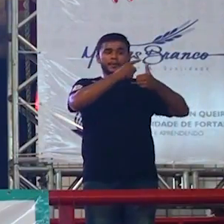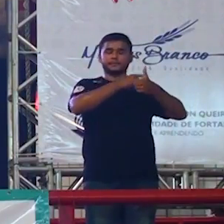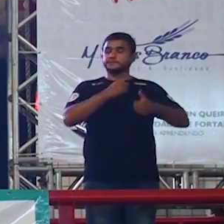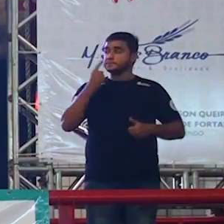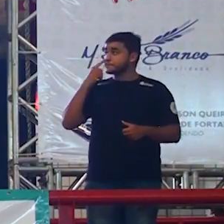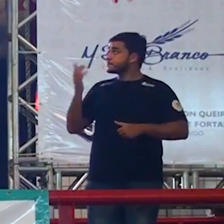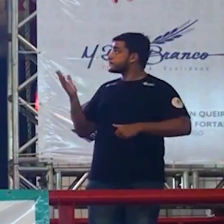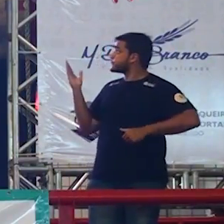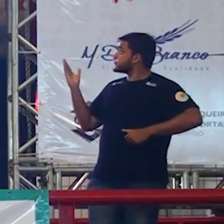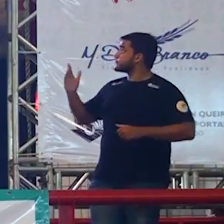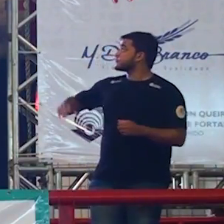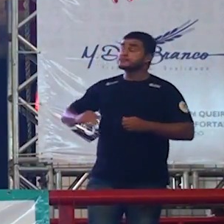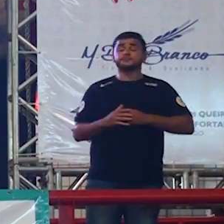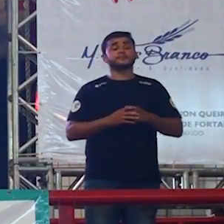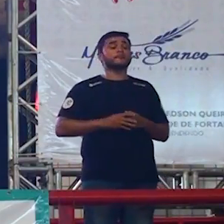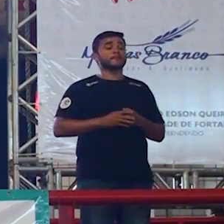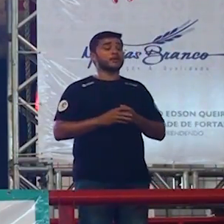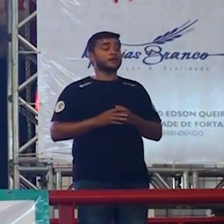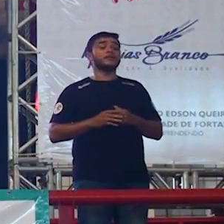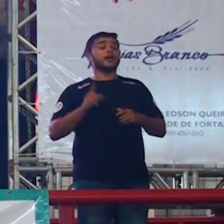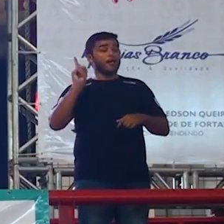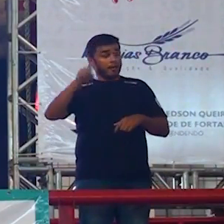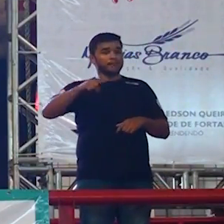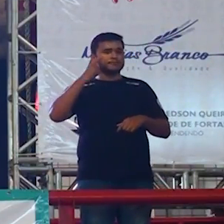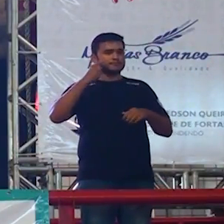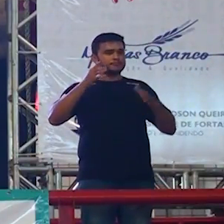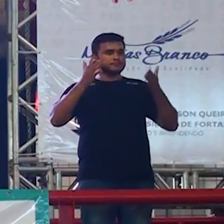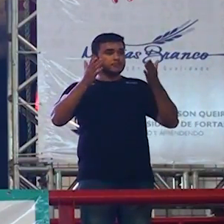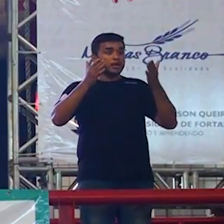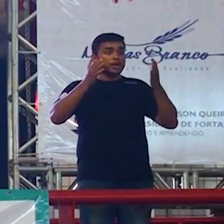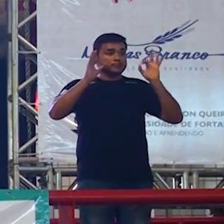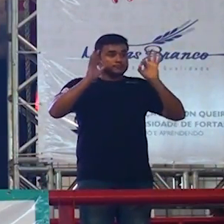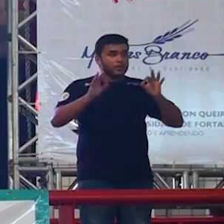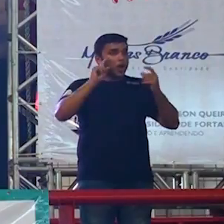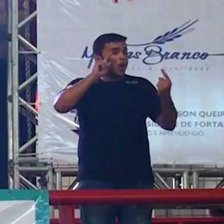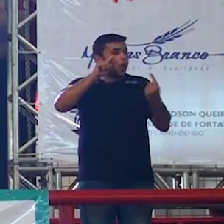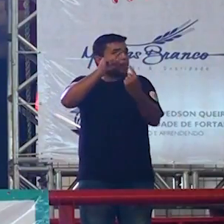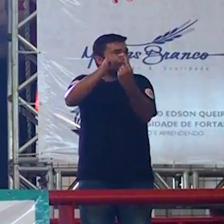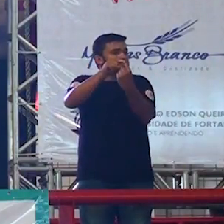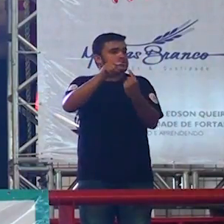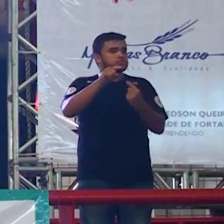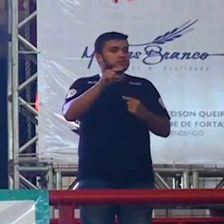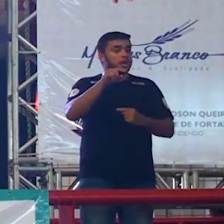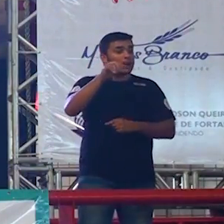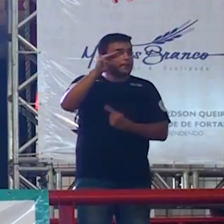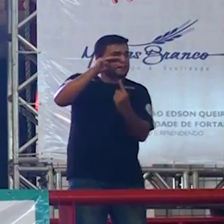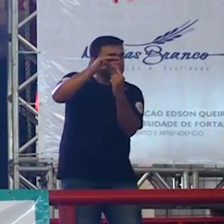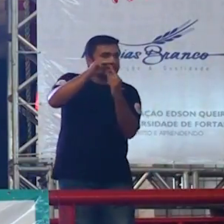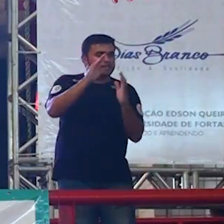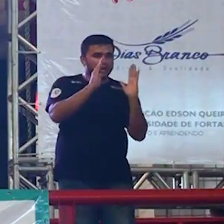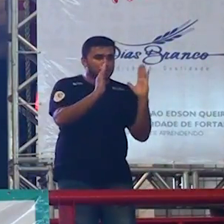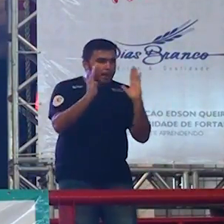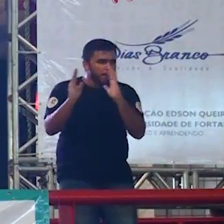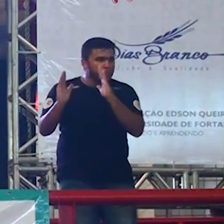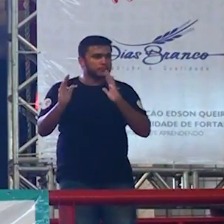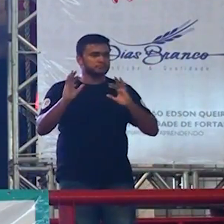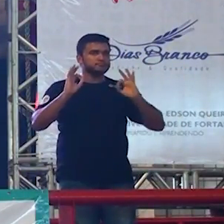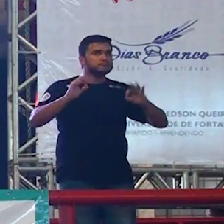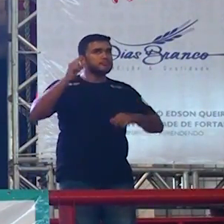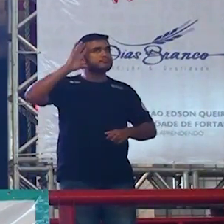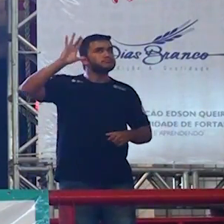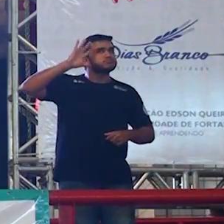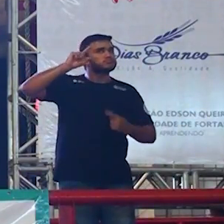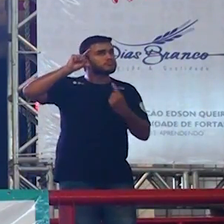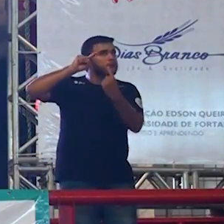tópico. Primeiro ponto, estabelecer objetivos e metas.